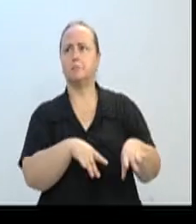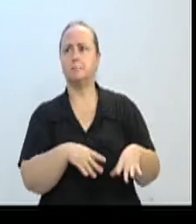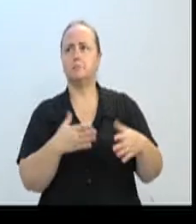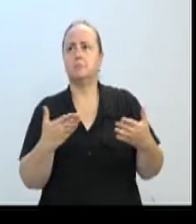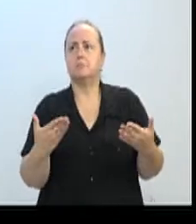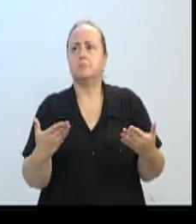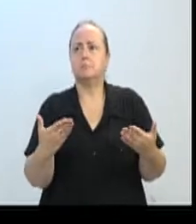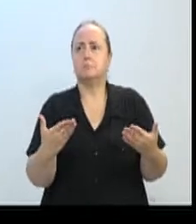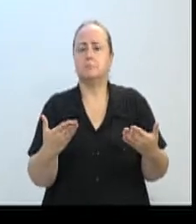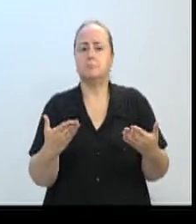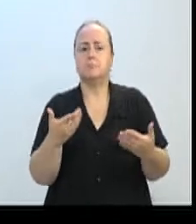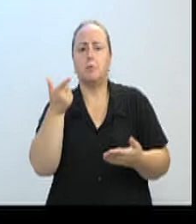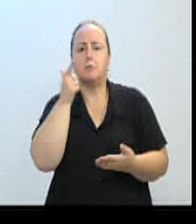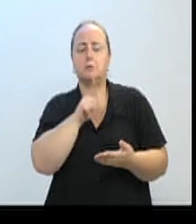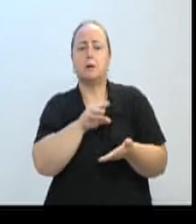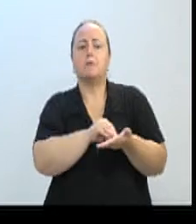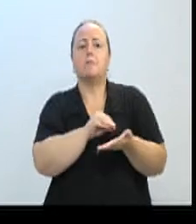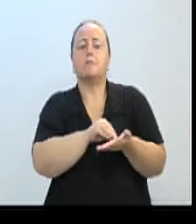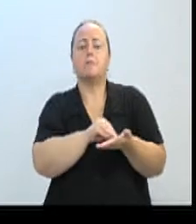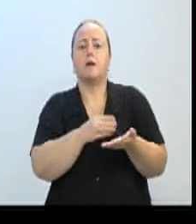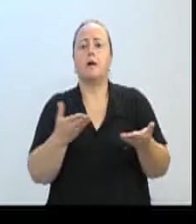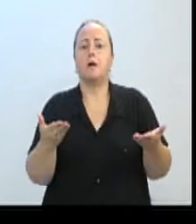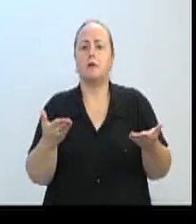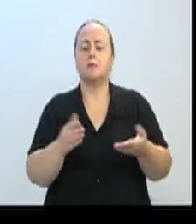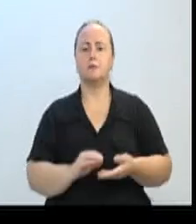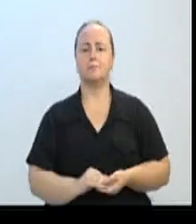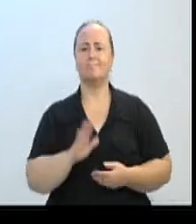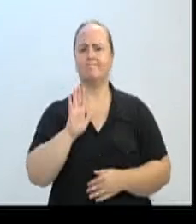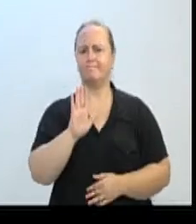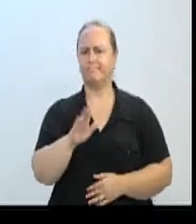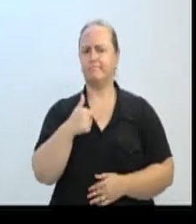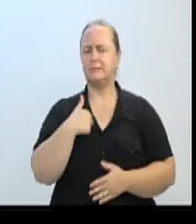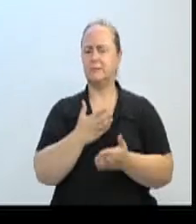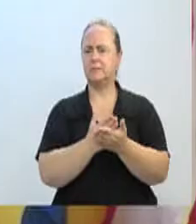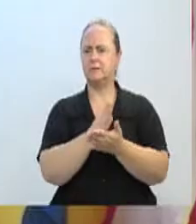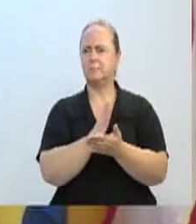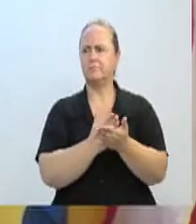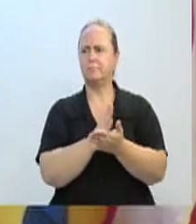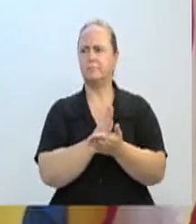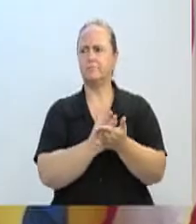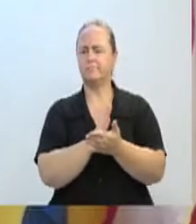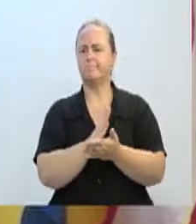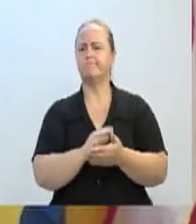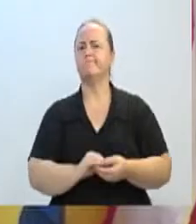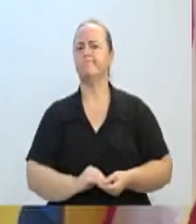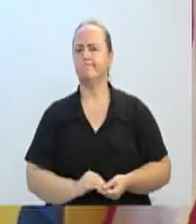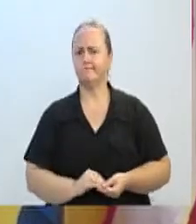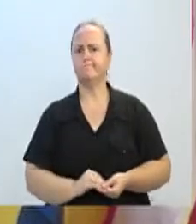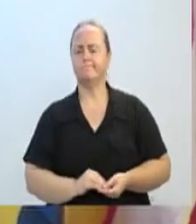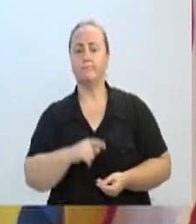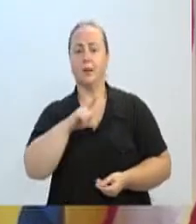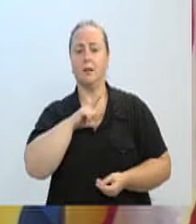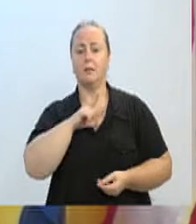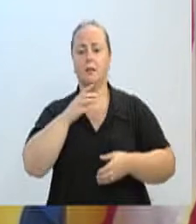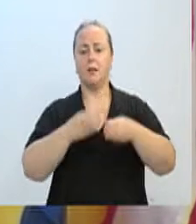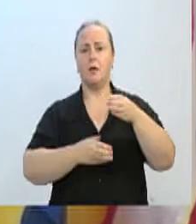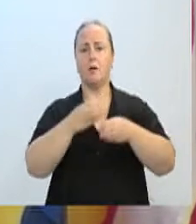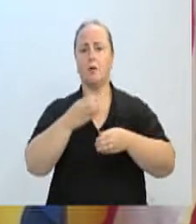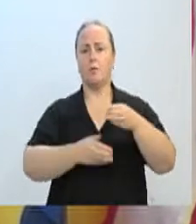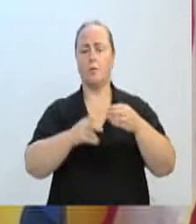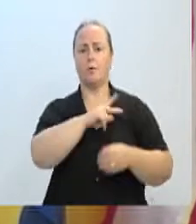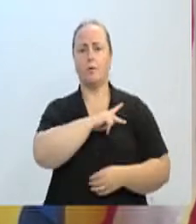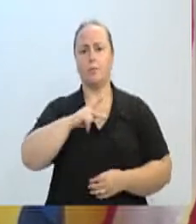ISF. Então, o que me incomoda aqui, vereador Marcelo Lanzarin, é que nós temos um concurso público vigente sendo chamado, precisa